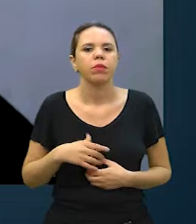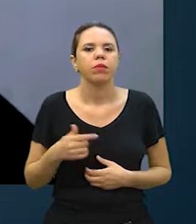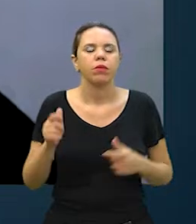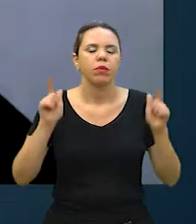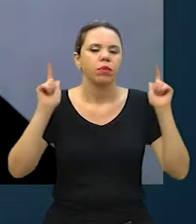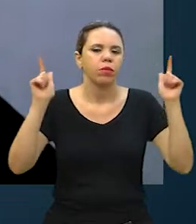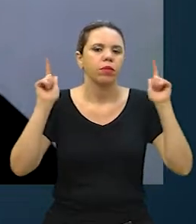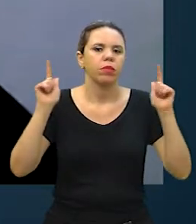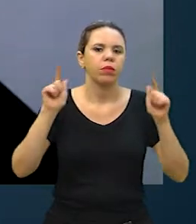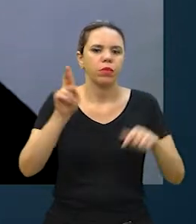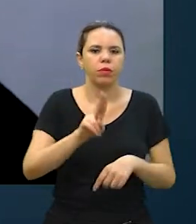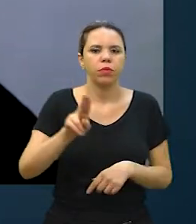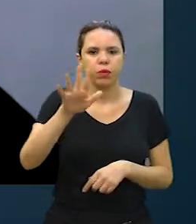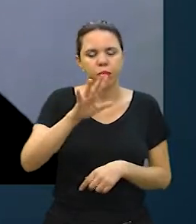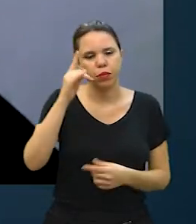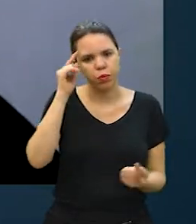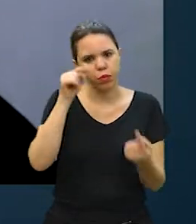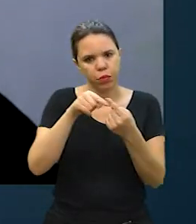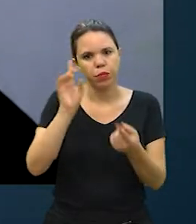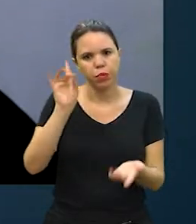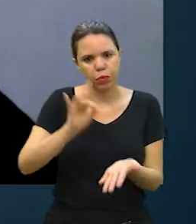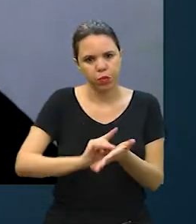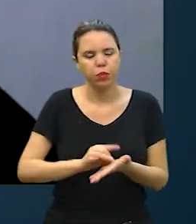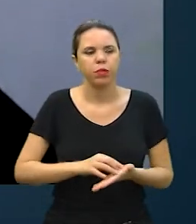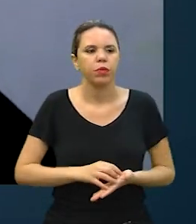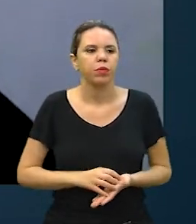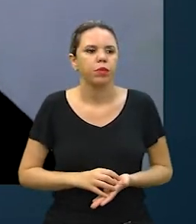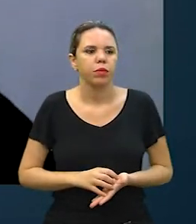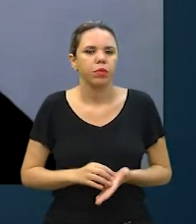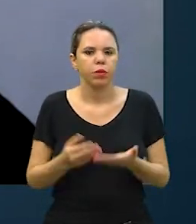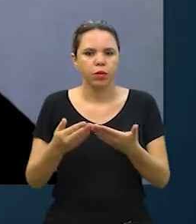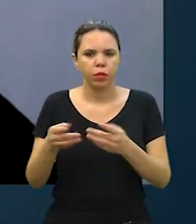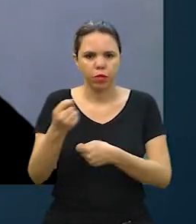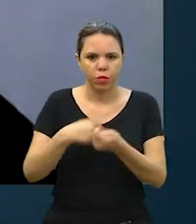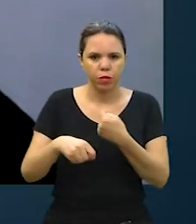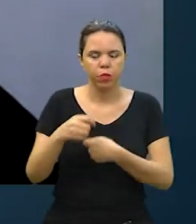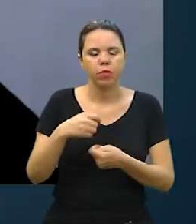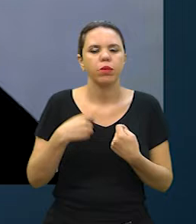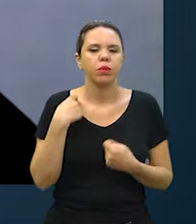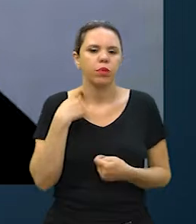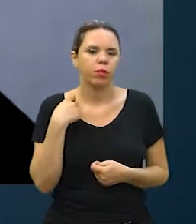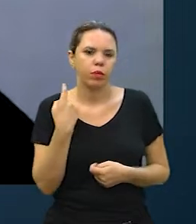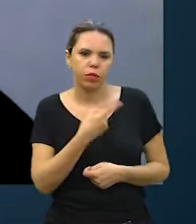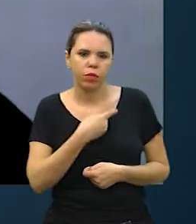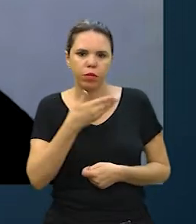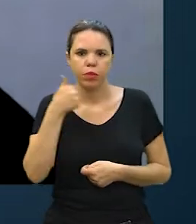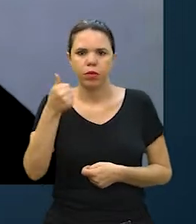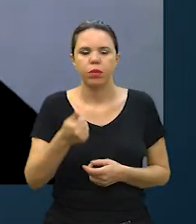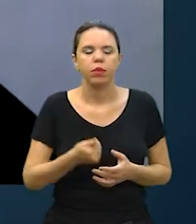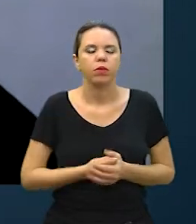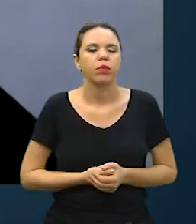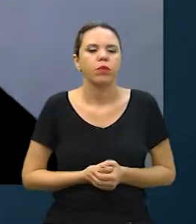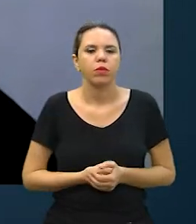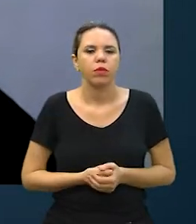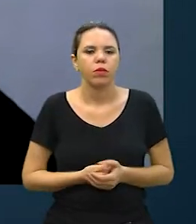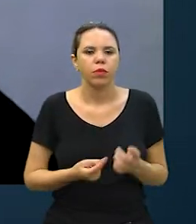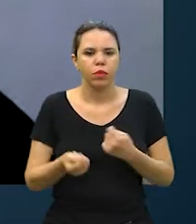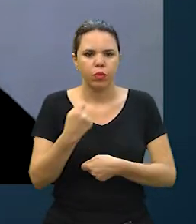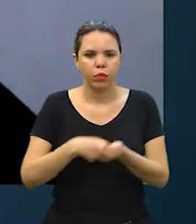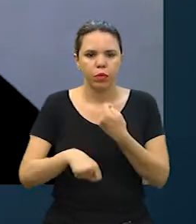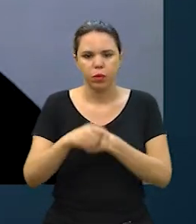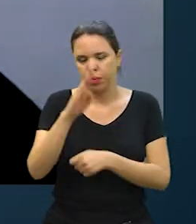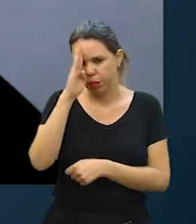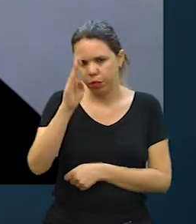na universidade, e a ideia realmente foi abrir um negócio para a gente melhorar o nosso negócio